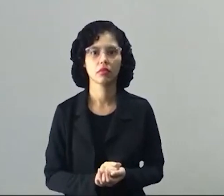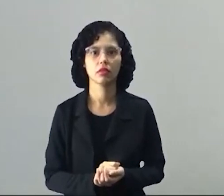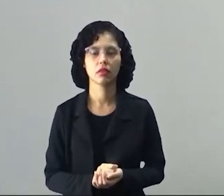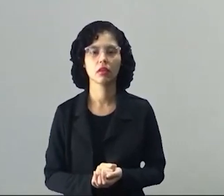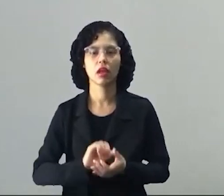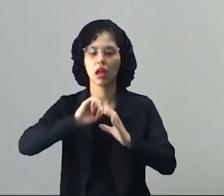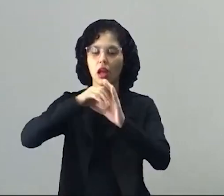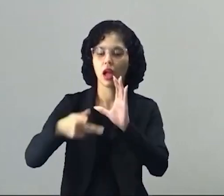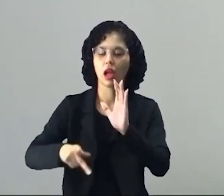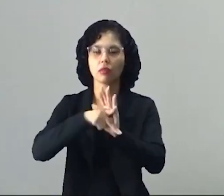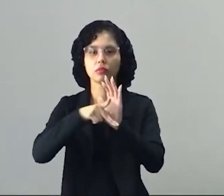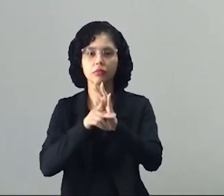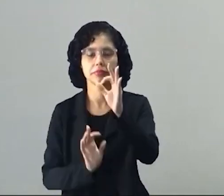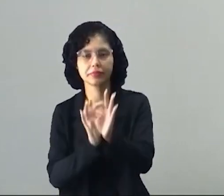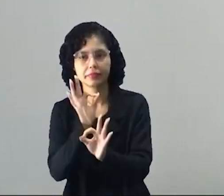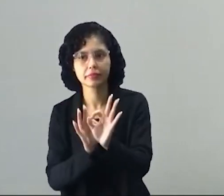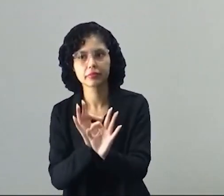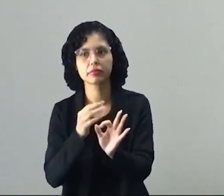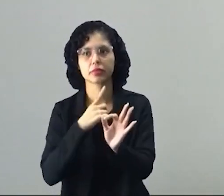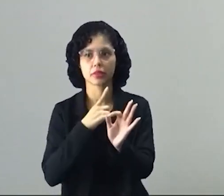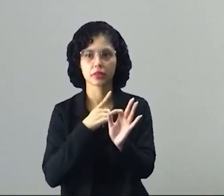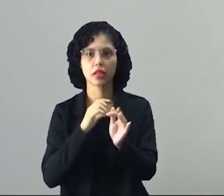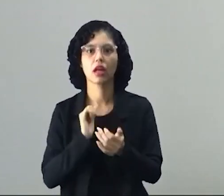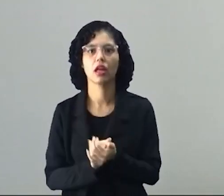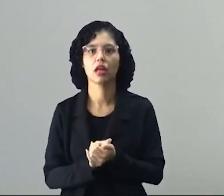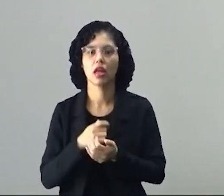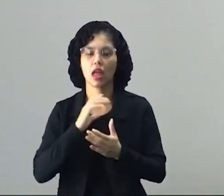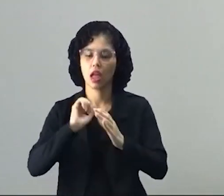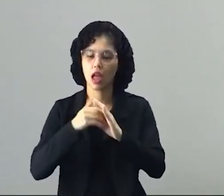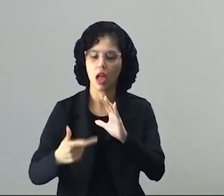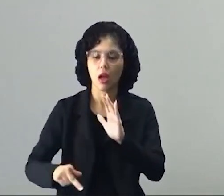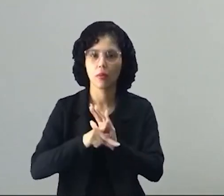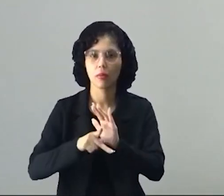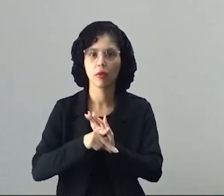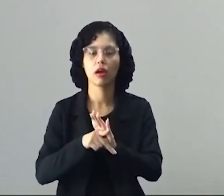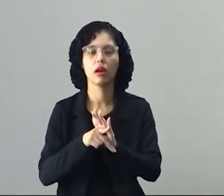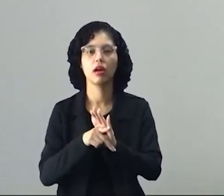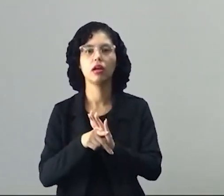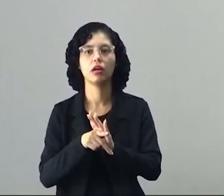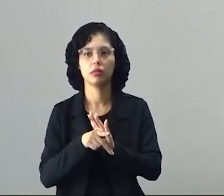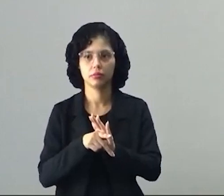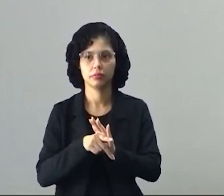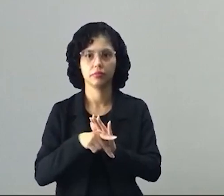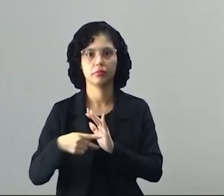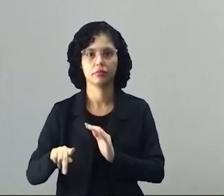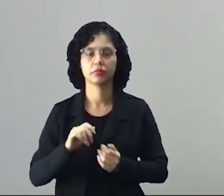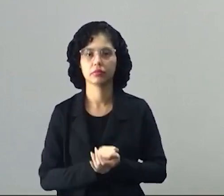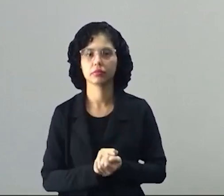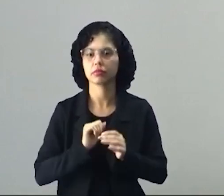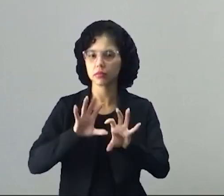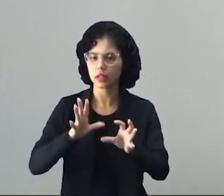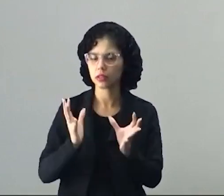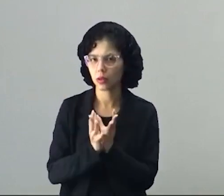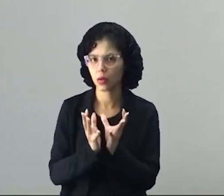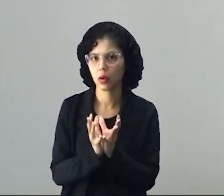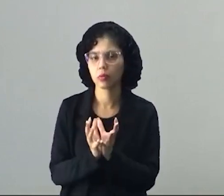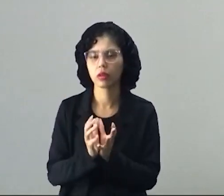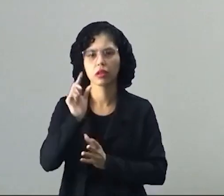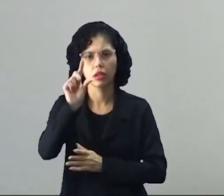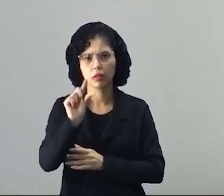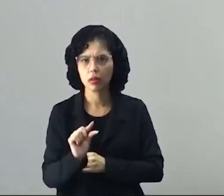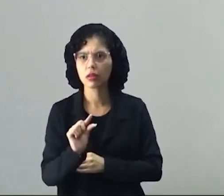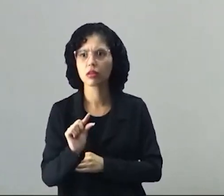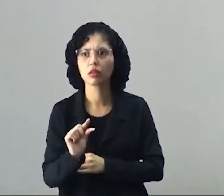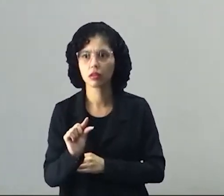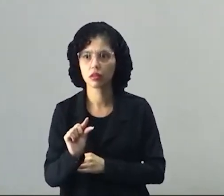manutenção da característica desse organismo. Então, é uma característica tão definida, marcante, que tem menos chance